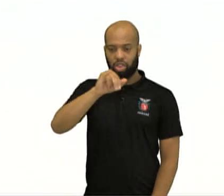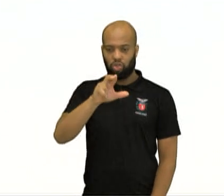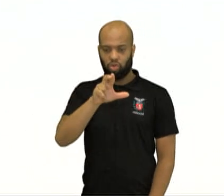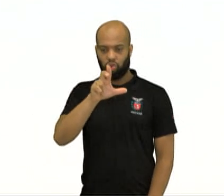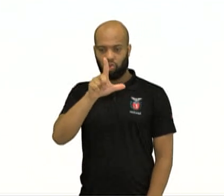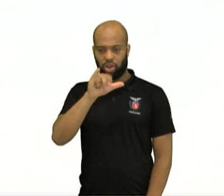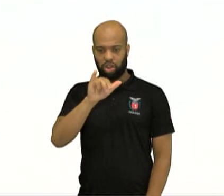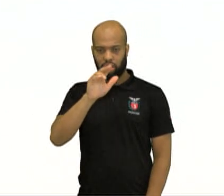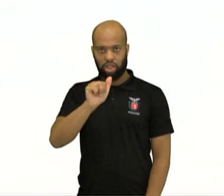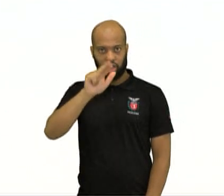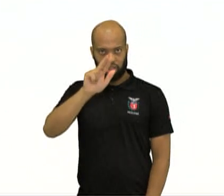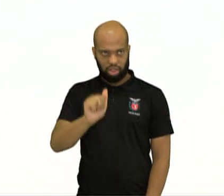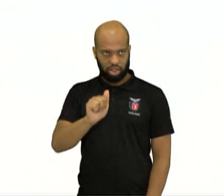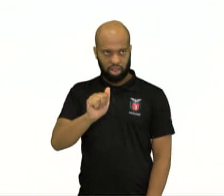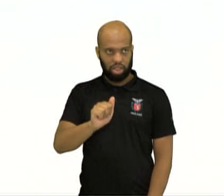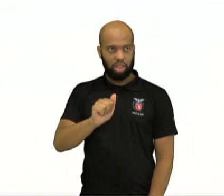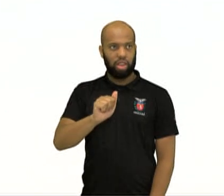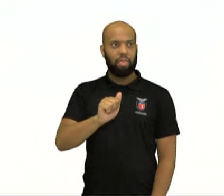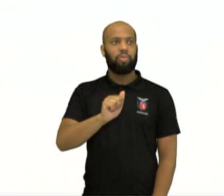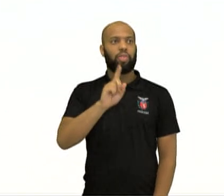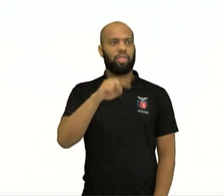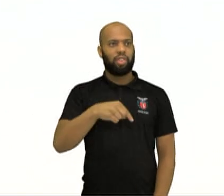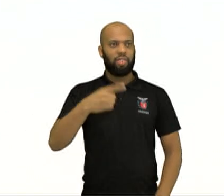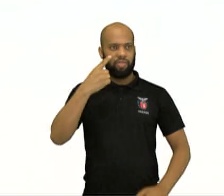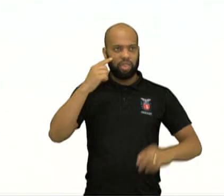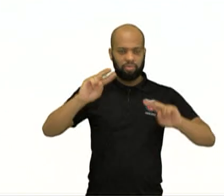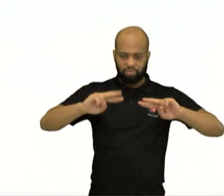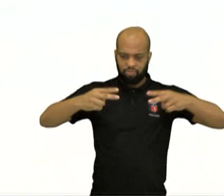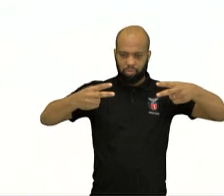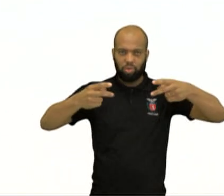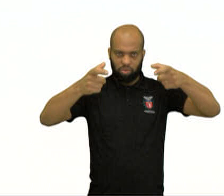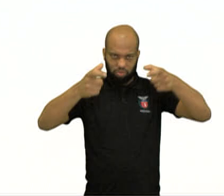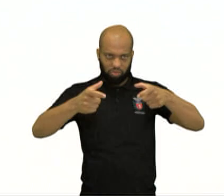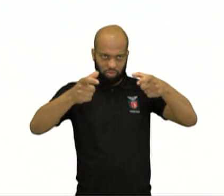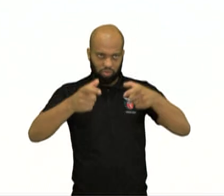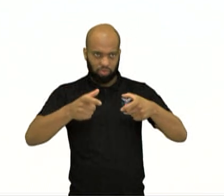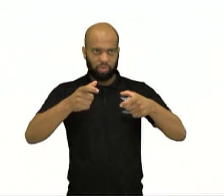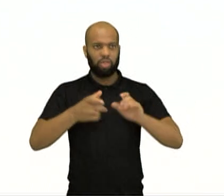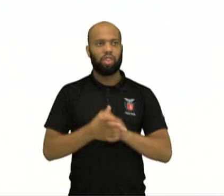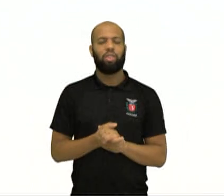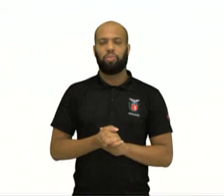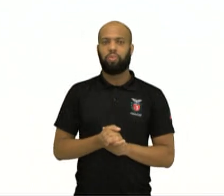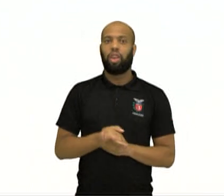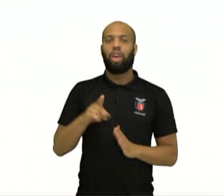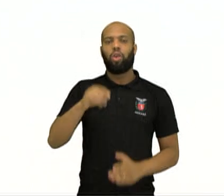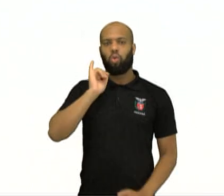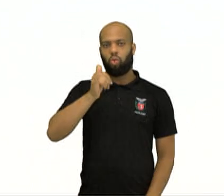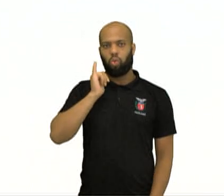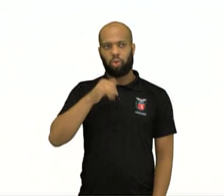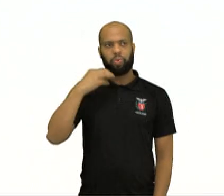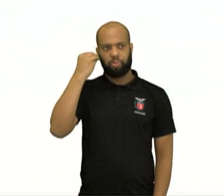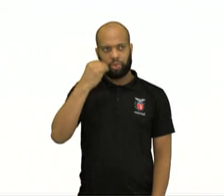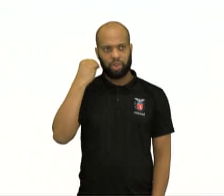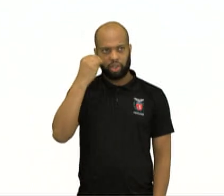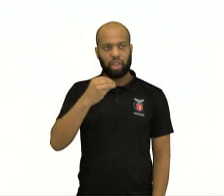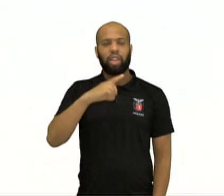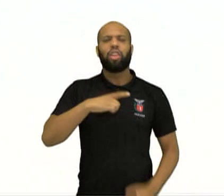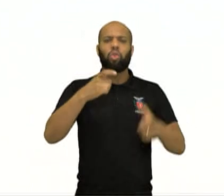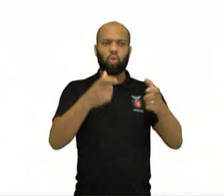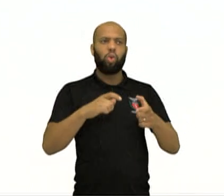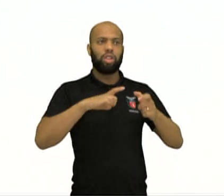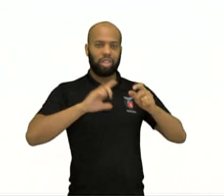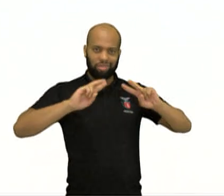a referência, Medeiros, Juliana Pádua, da Leituras, Releituras, um relato de experiência. Está